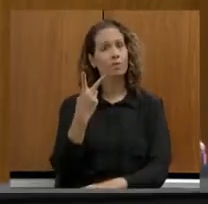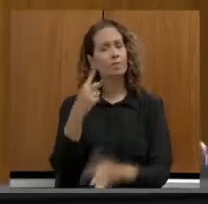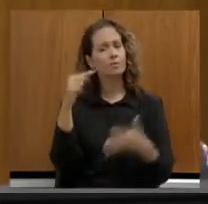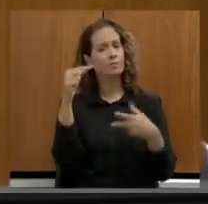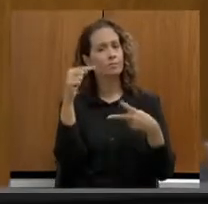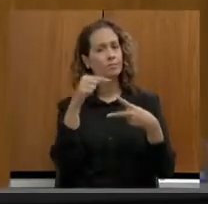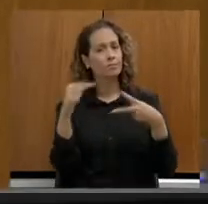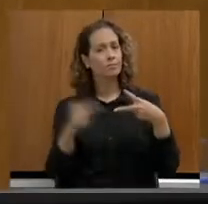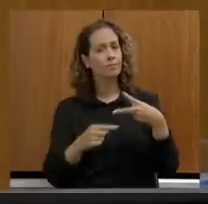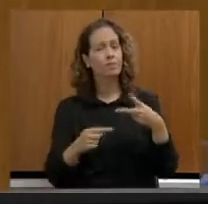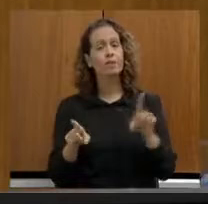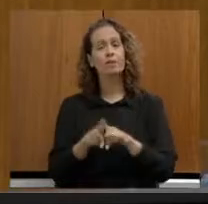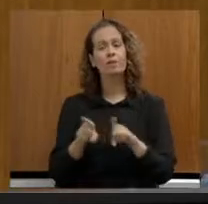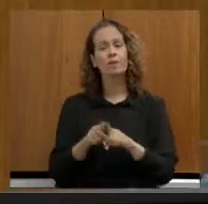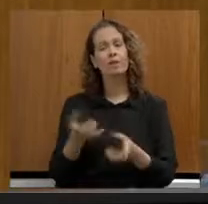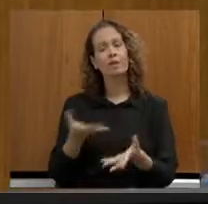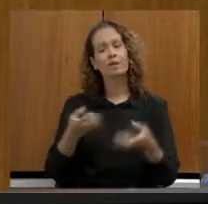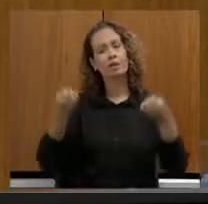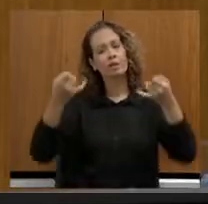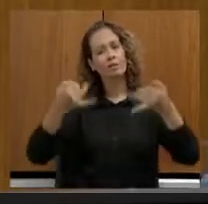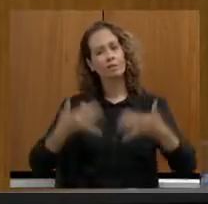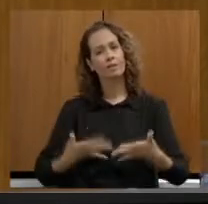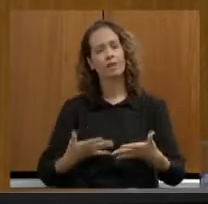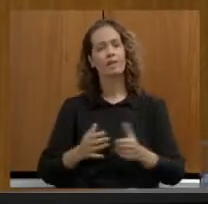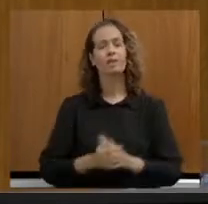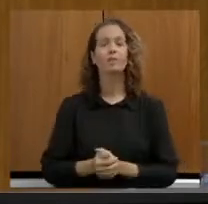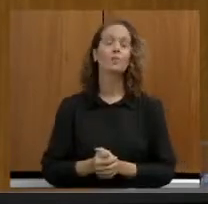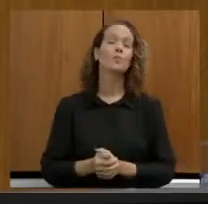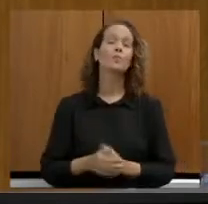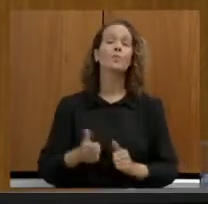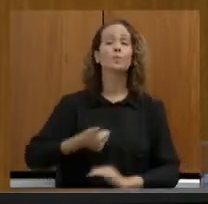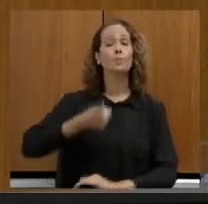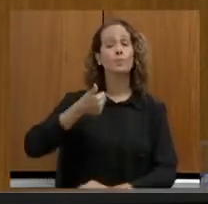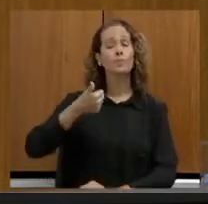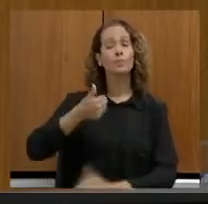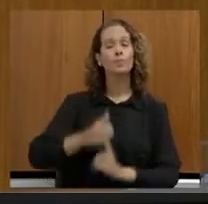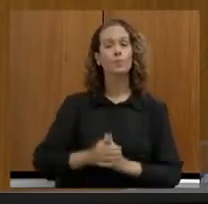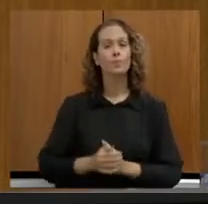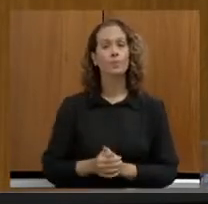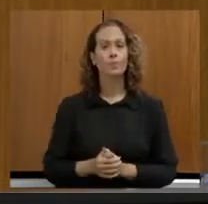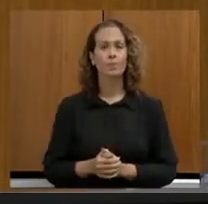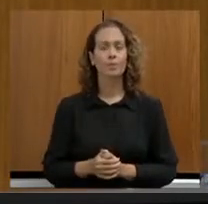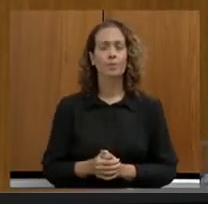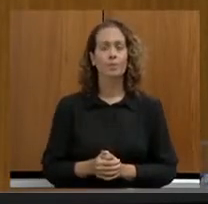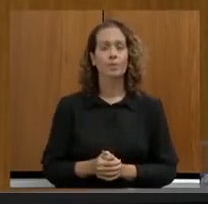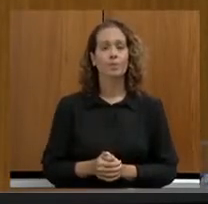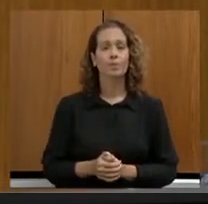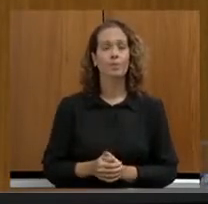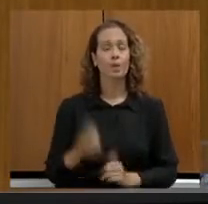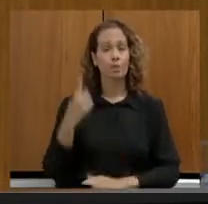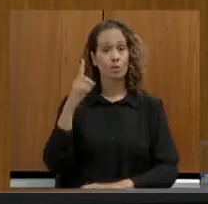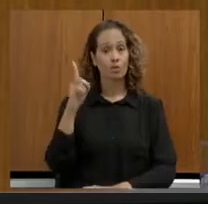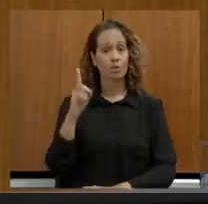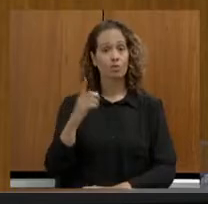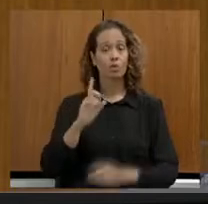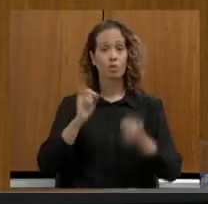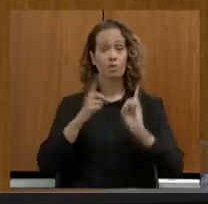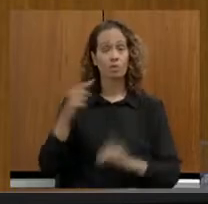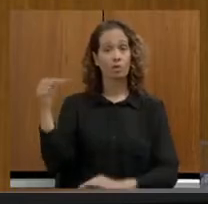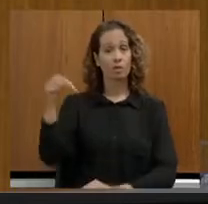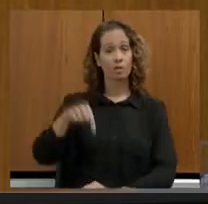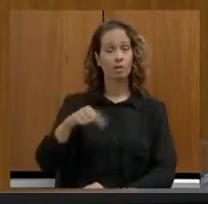questões que eu também queria esclarecimento secretário primeiro é uma última audiência aqui